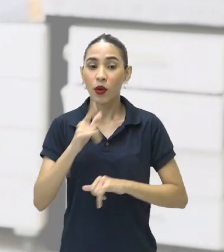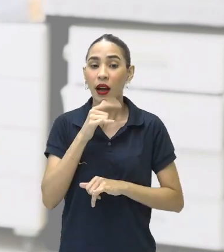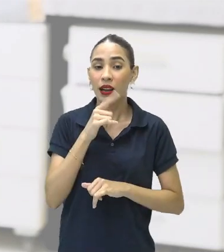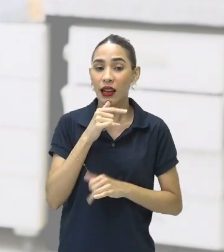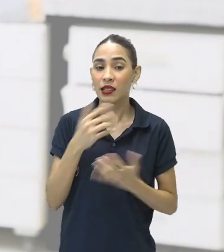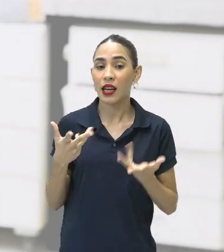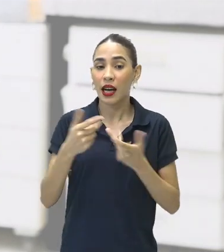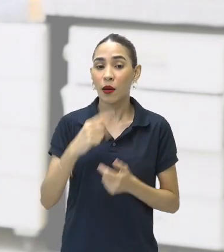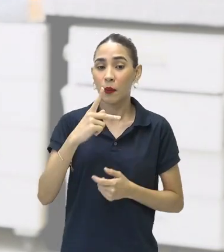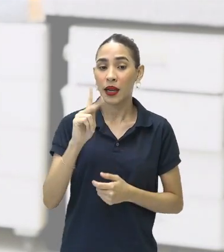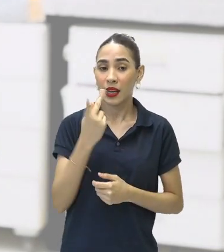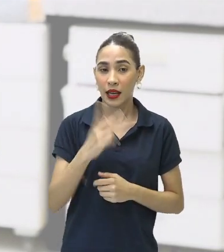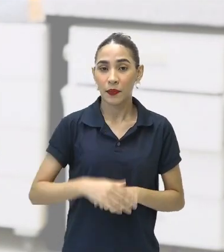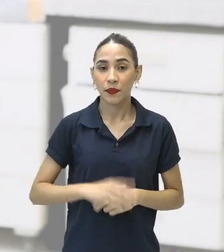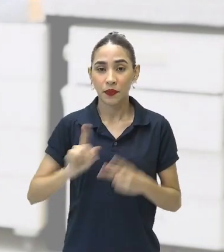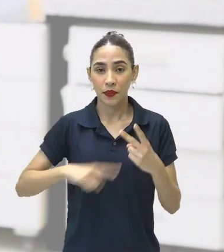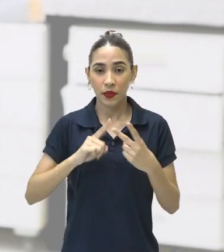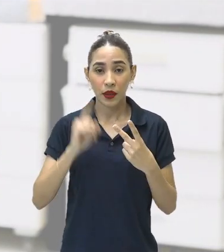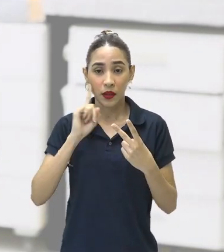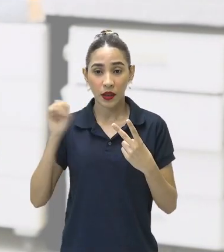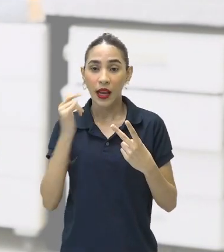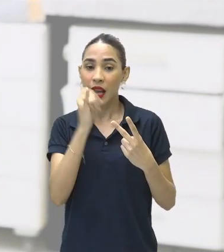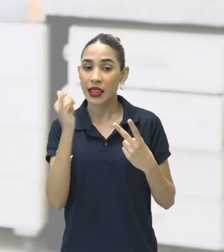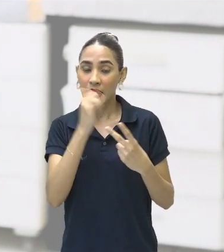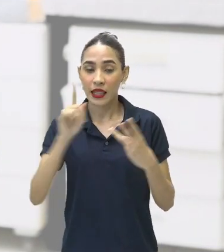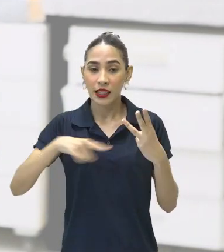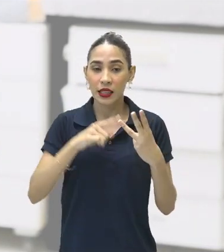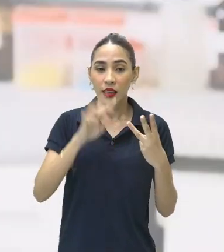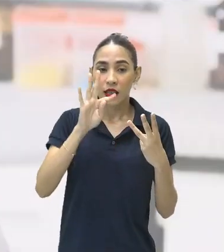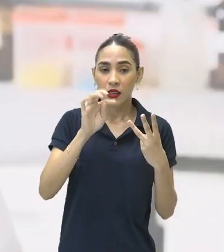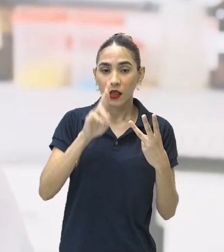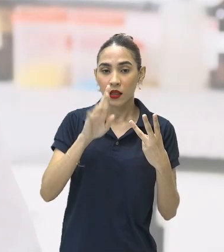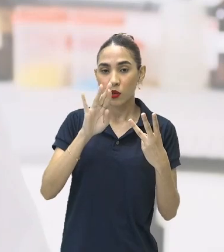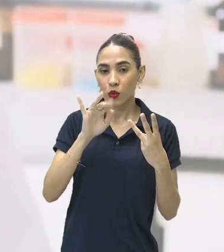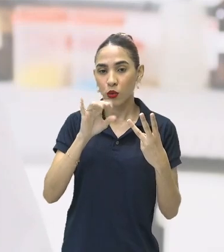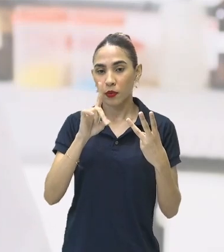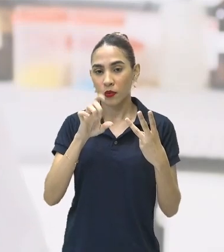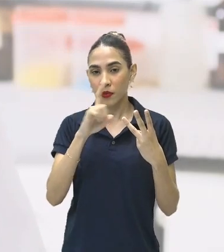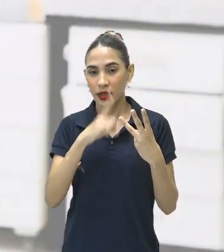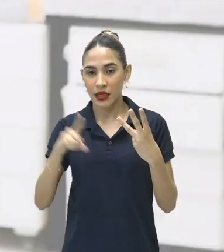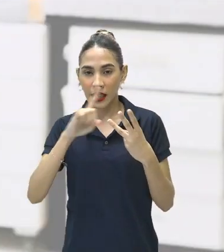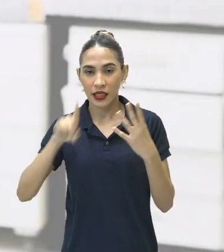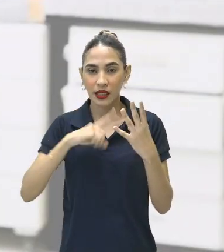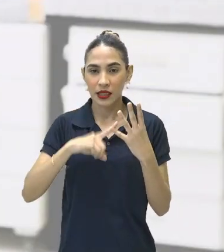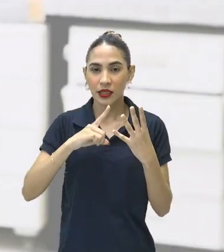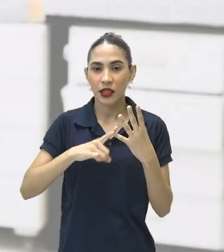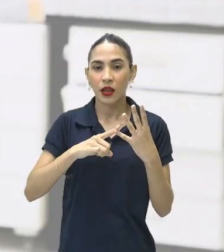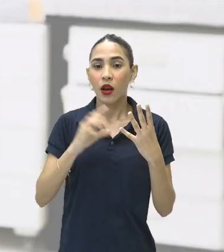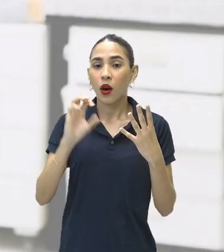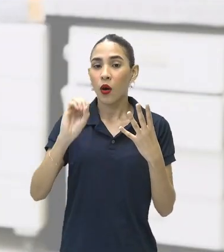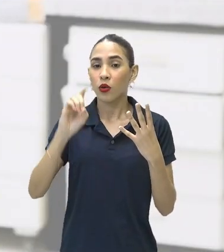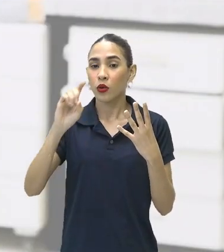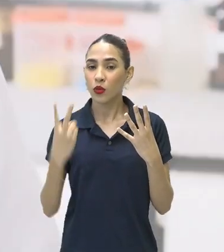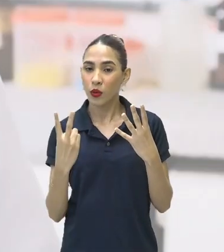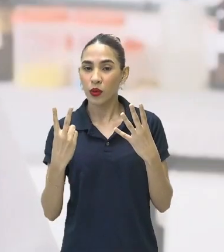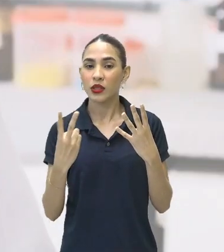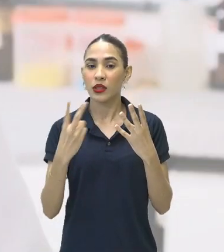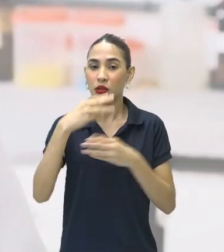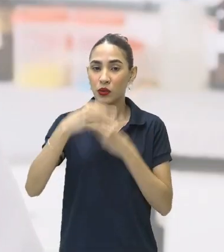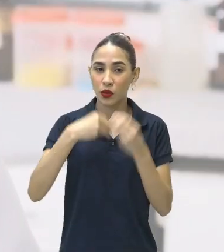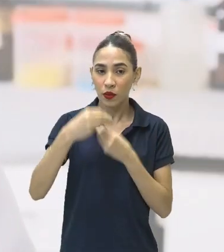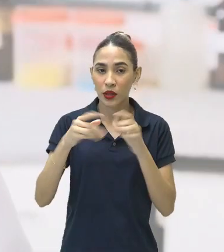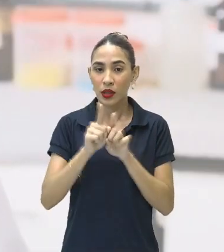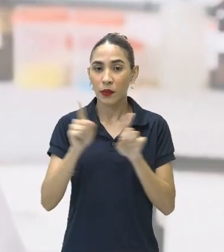são pH, condutividade elétrica, turbidez, sólidos totais, oxigênio dissolvido,